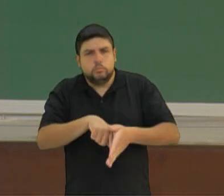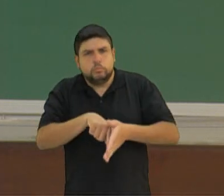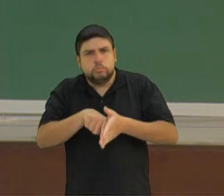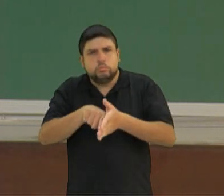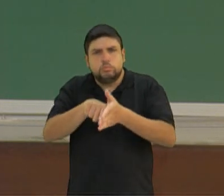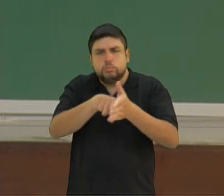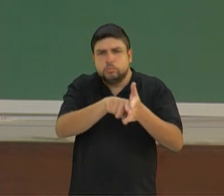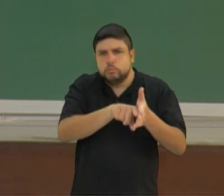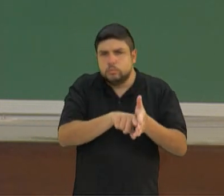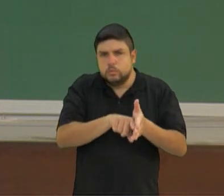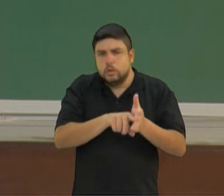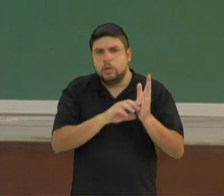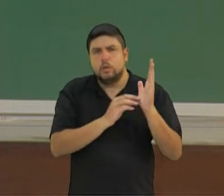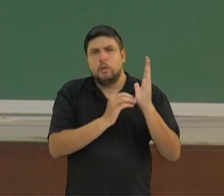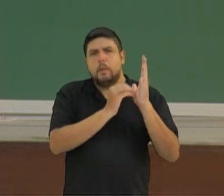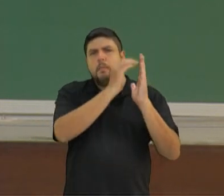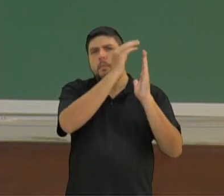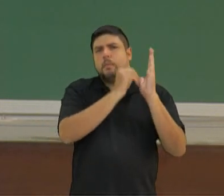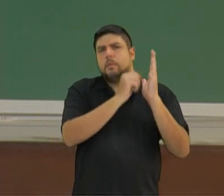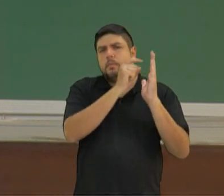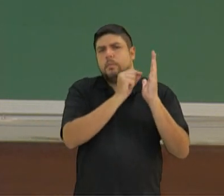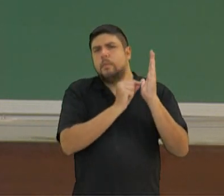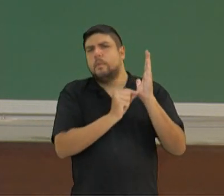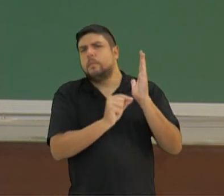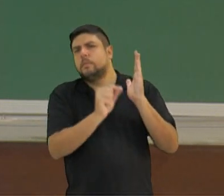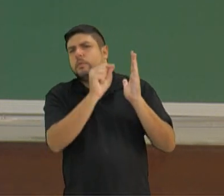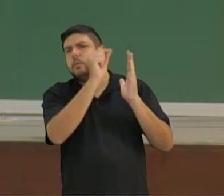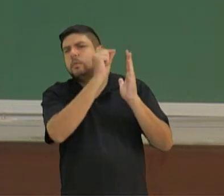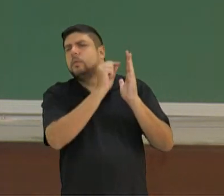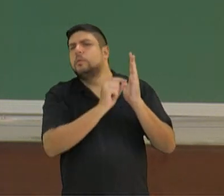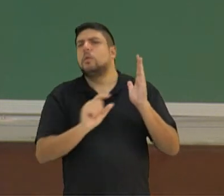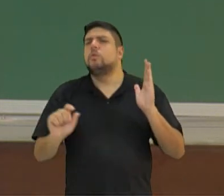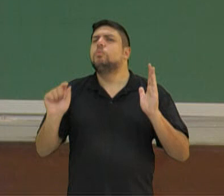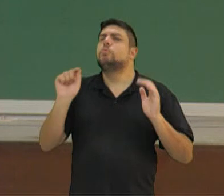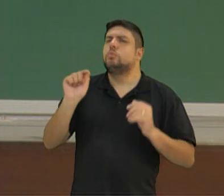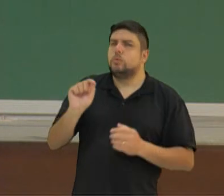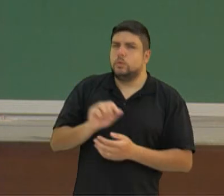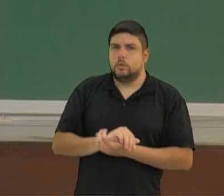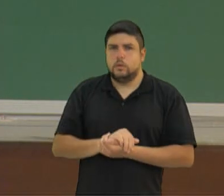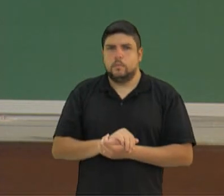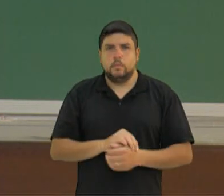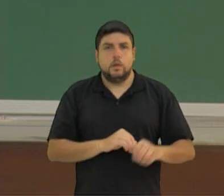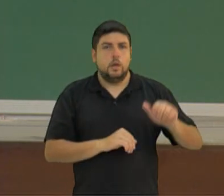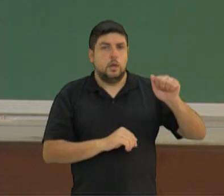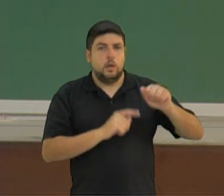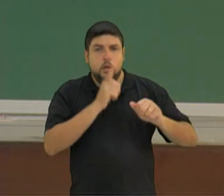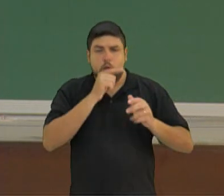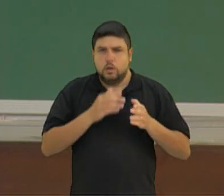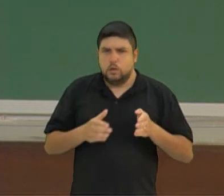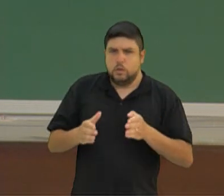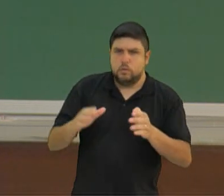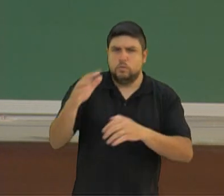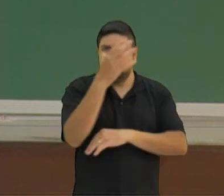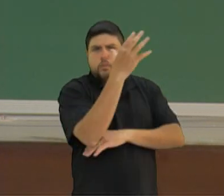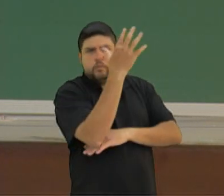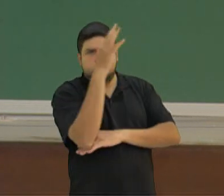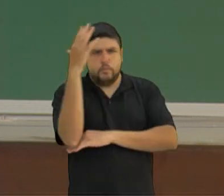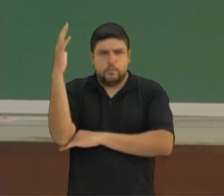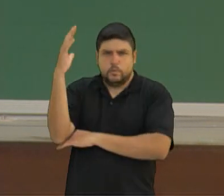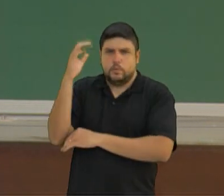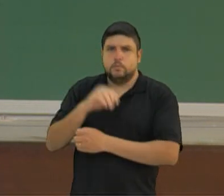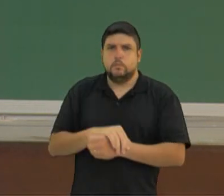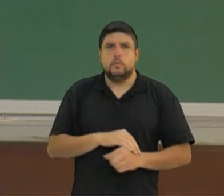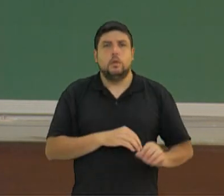la Sol de la Luna estão representados principalmente A. Rios e florestas e animais.